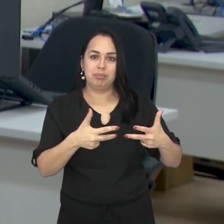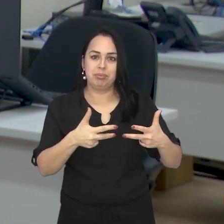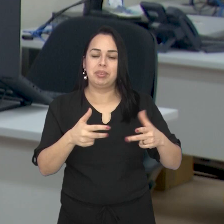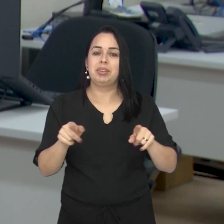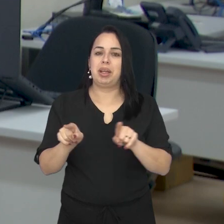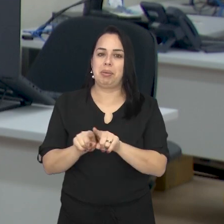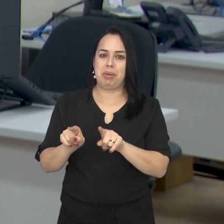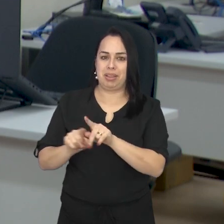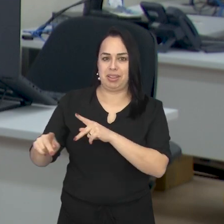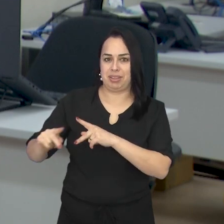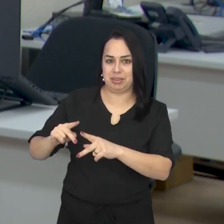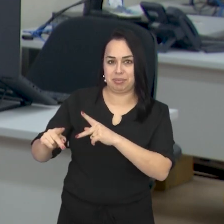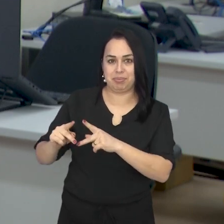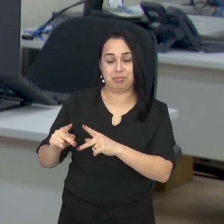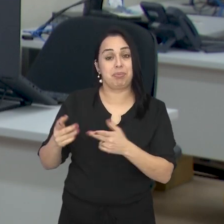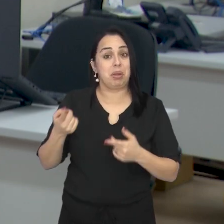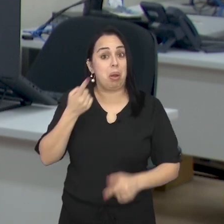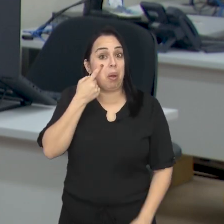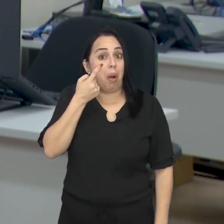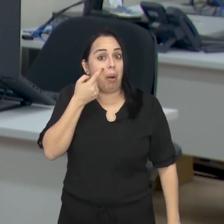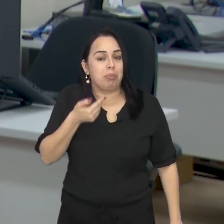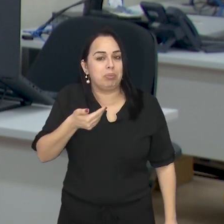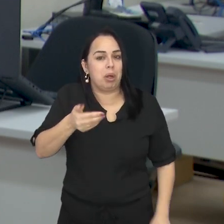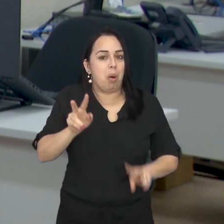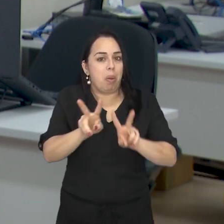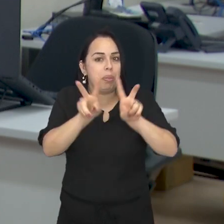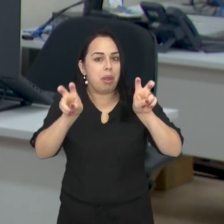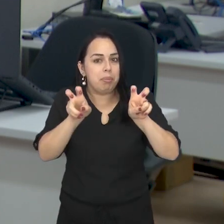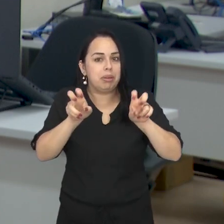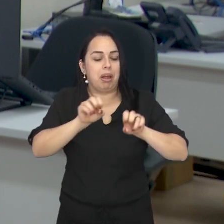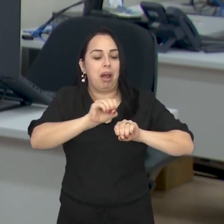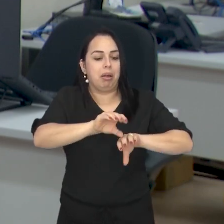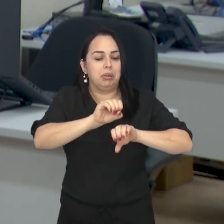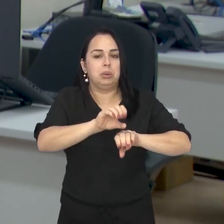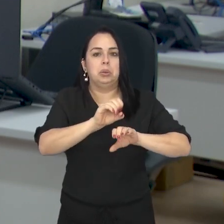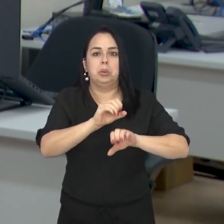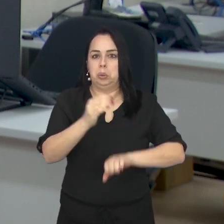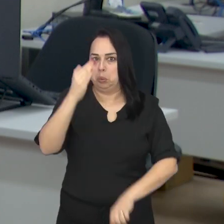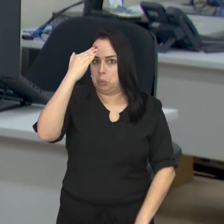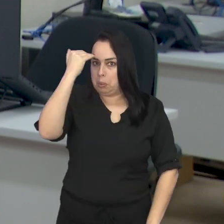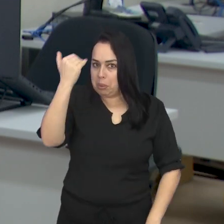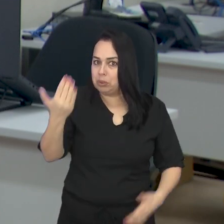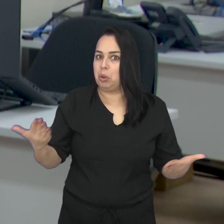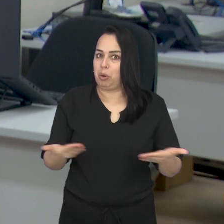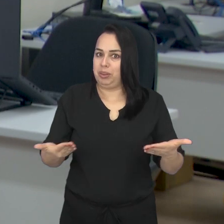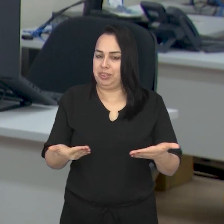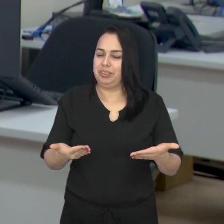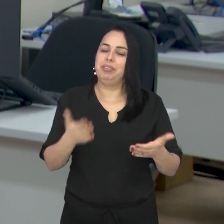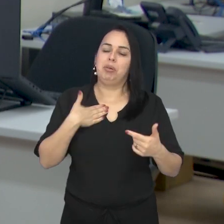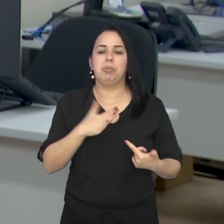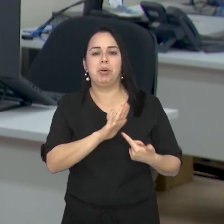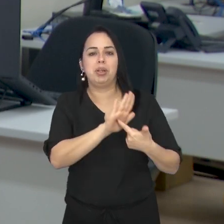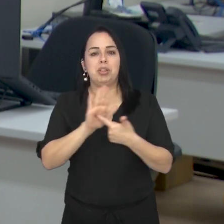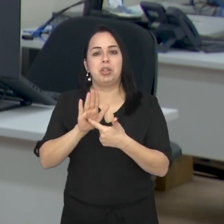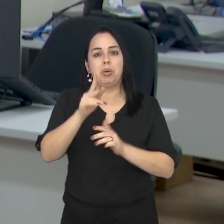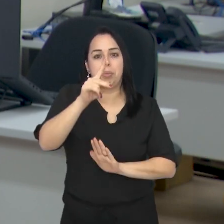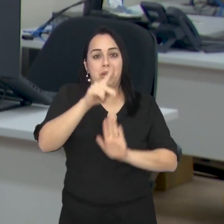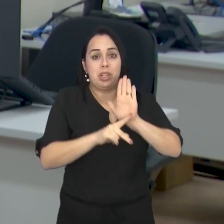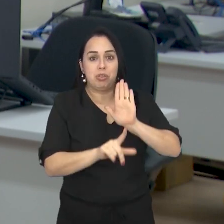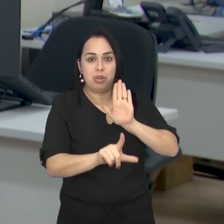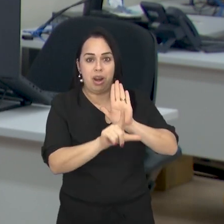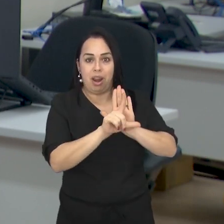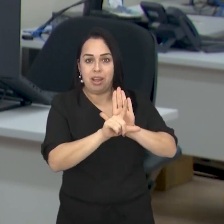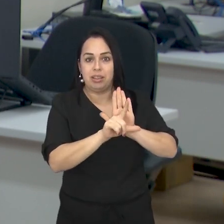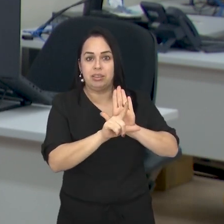da Câmara e da nossa cidade. E olha só, o tema da educação está em alta no boletim de hoje, viu? Vamos te mostrar um projeto de